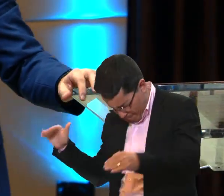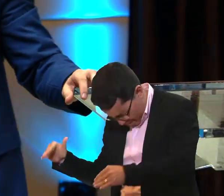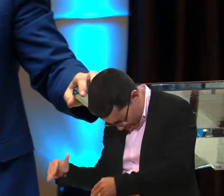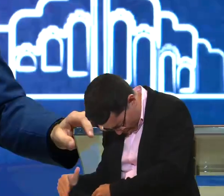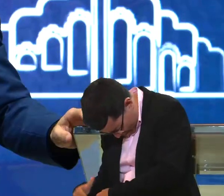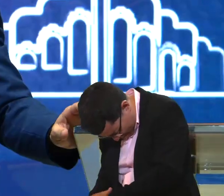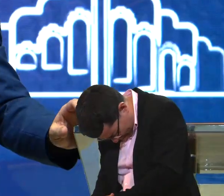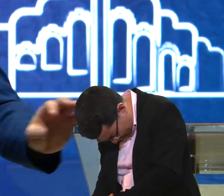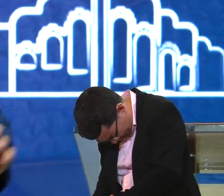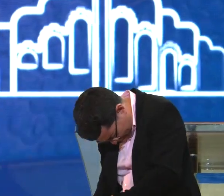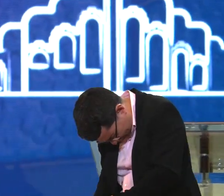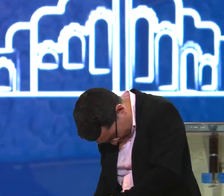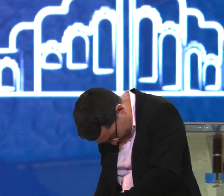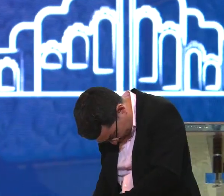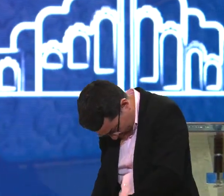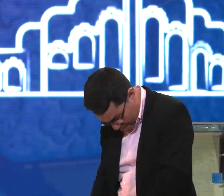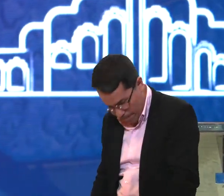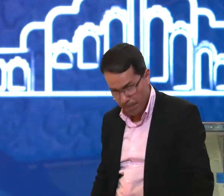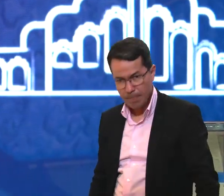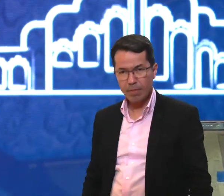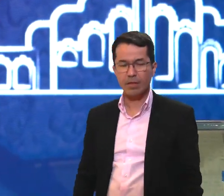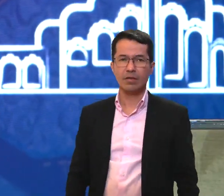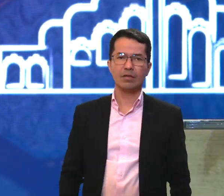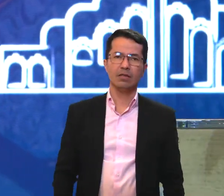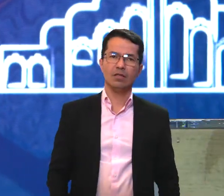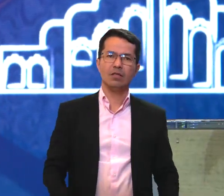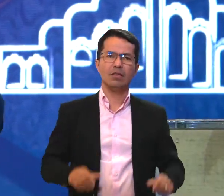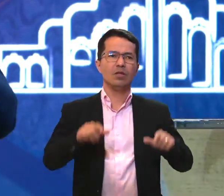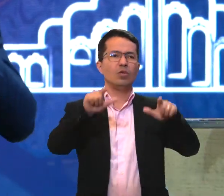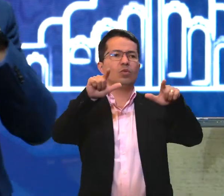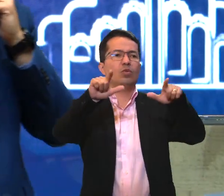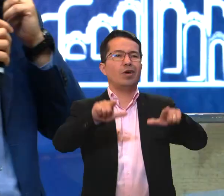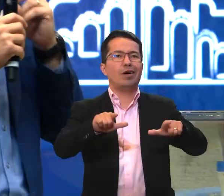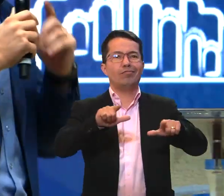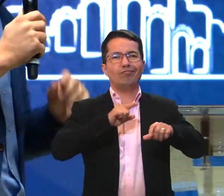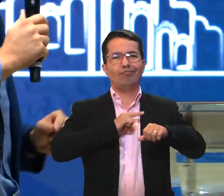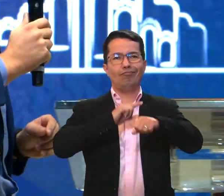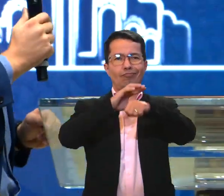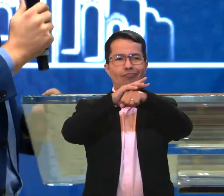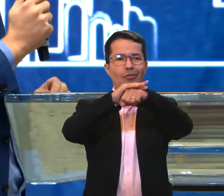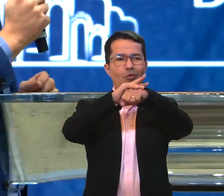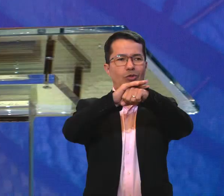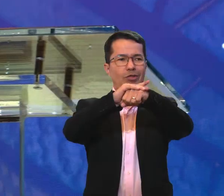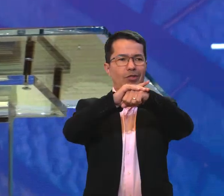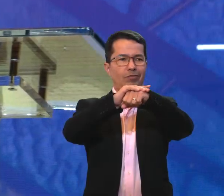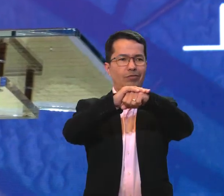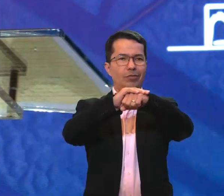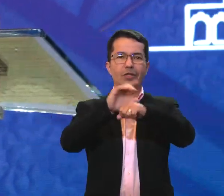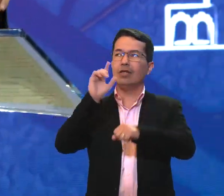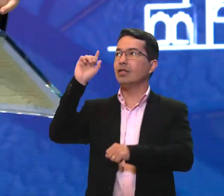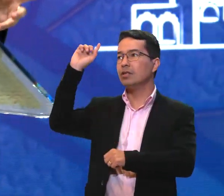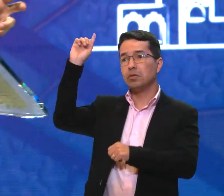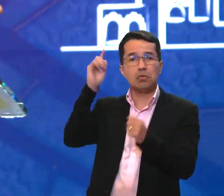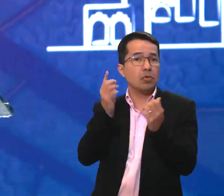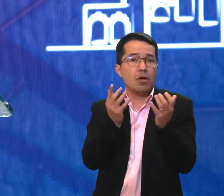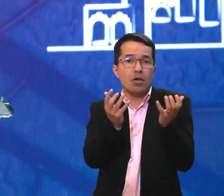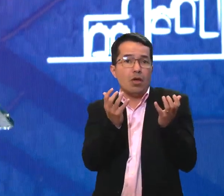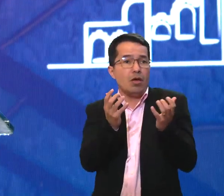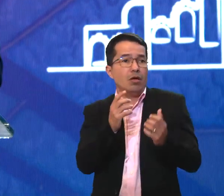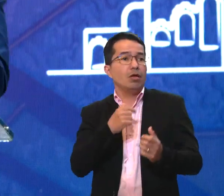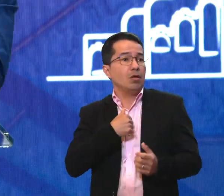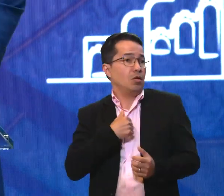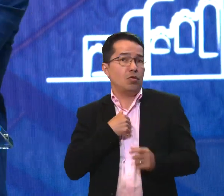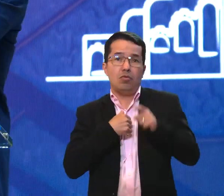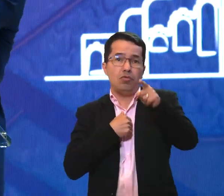Quando lugares estão doentes, Deus espera isso de nós. Eu nunca me esqueço, eu era criança, e nós estávamos vivendo um